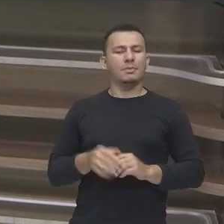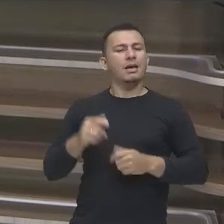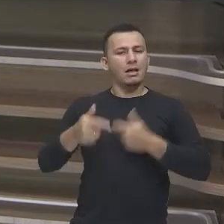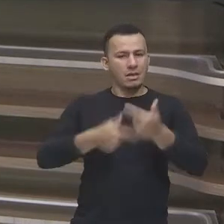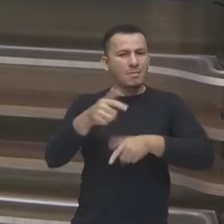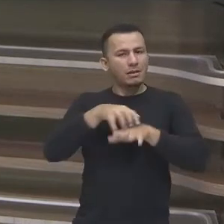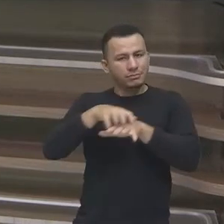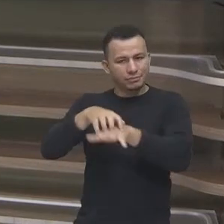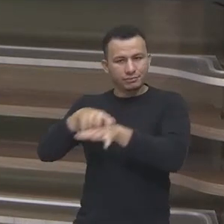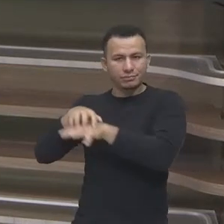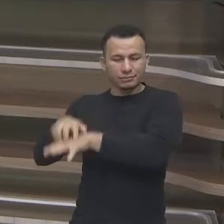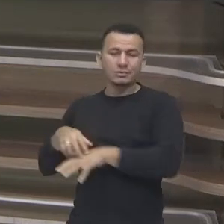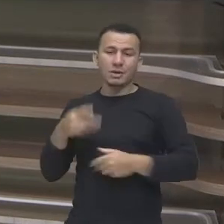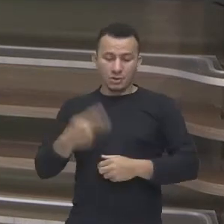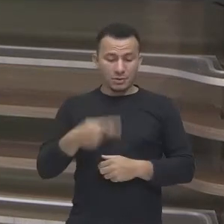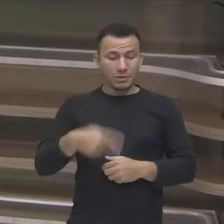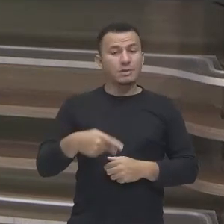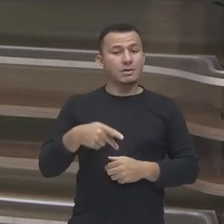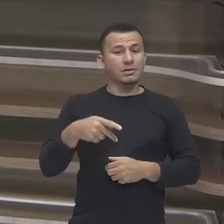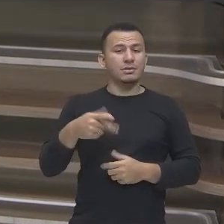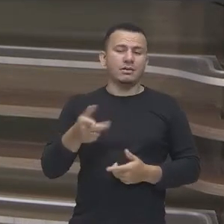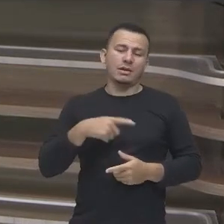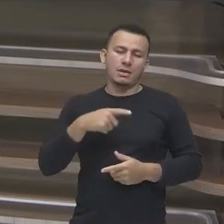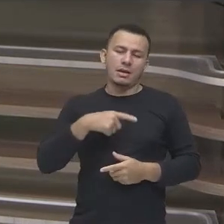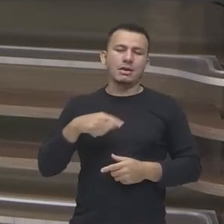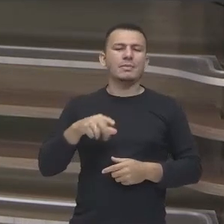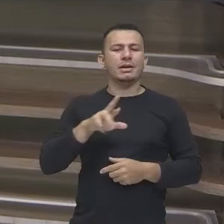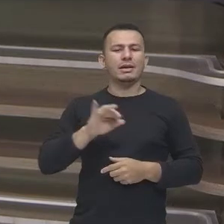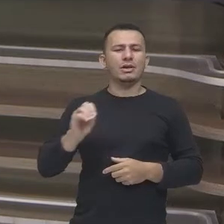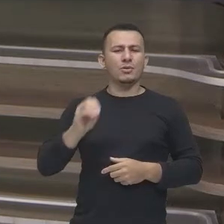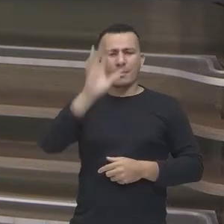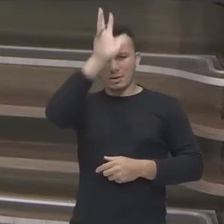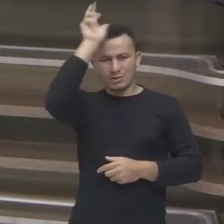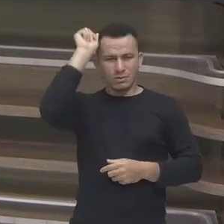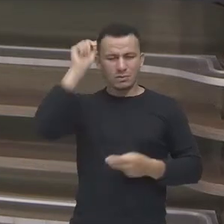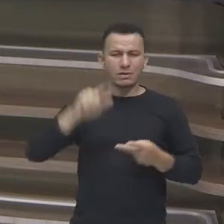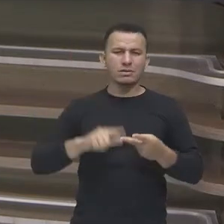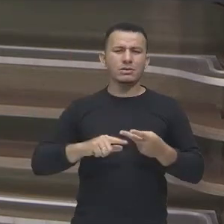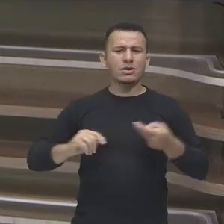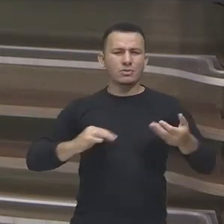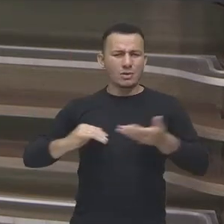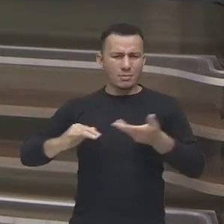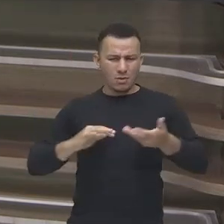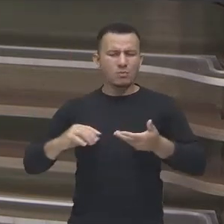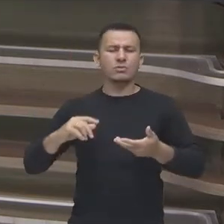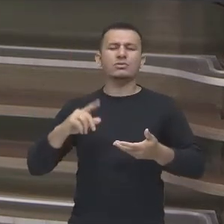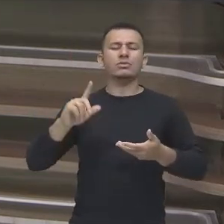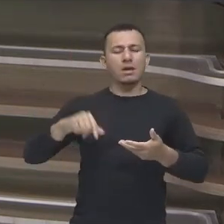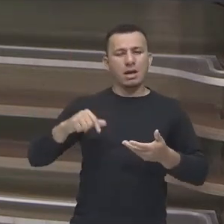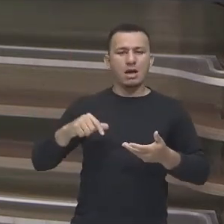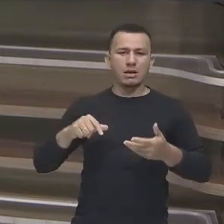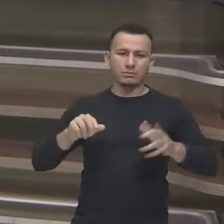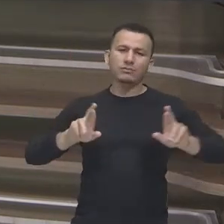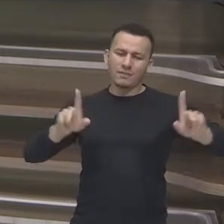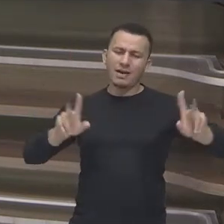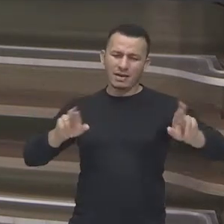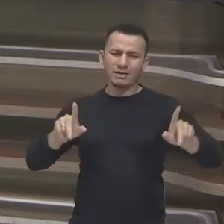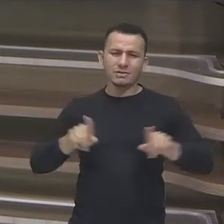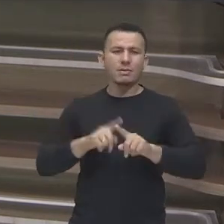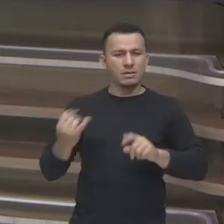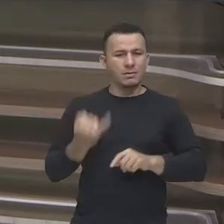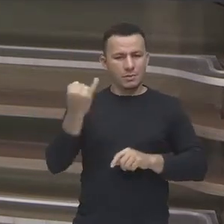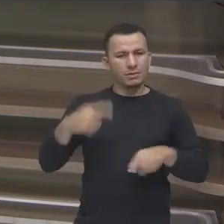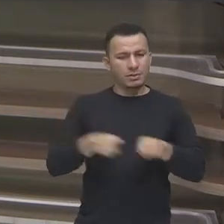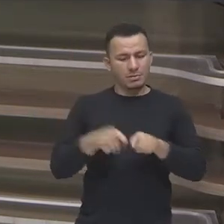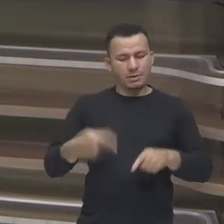produção. Assim como o Rio Amazonas é aqui para a gente, Solimões é para a gente também, mas só que com medidas totalmente diferentes, tá bom,